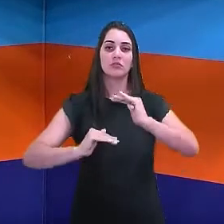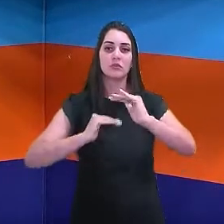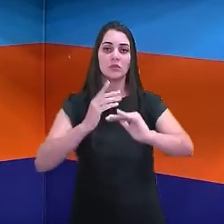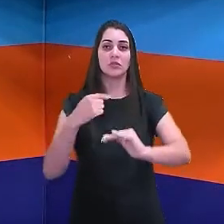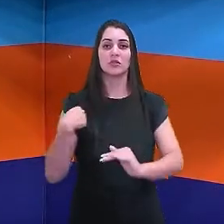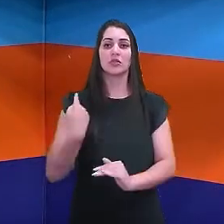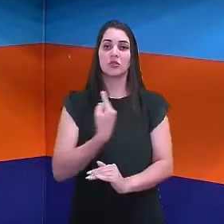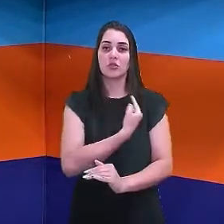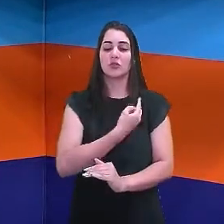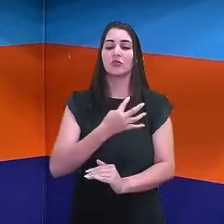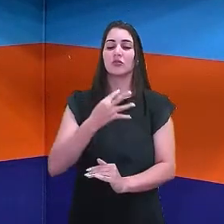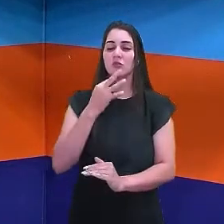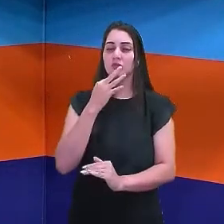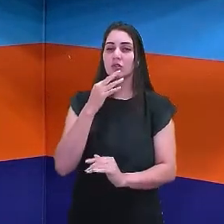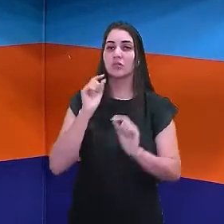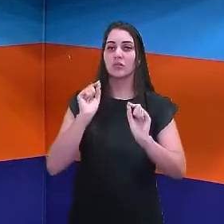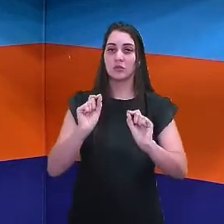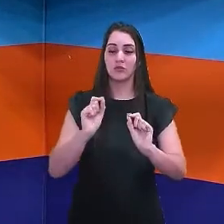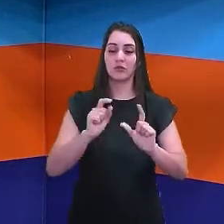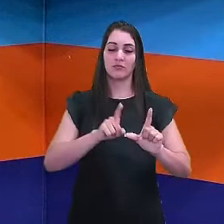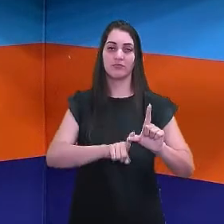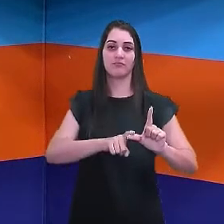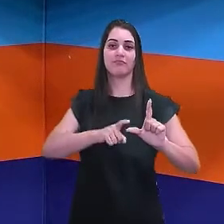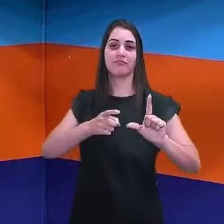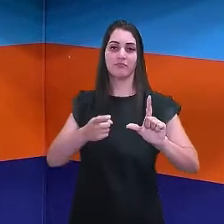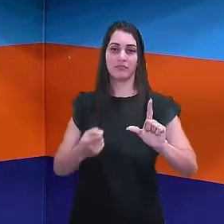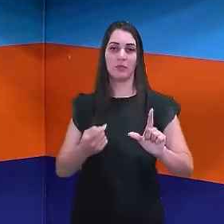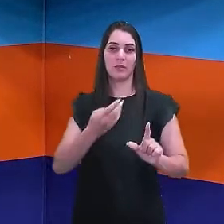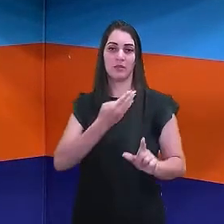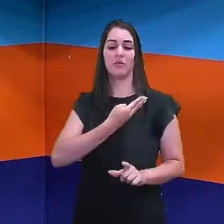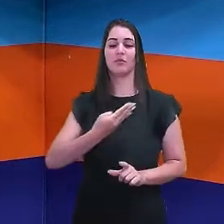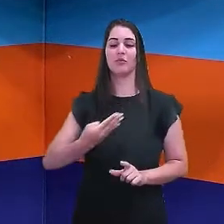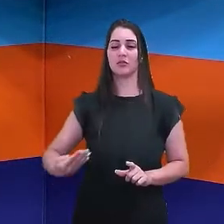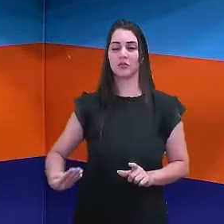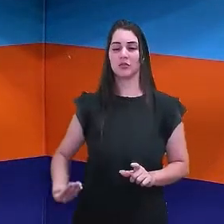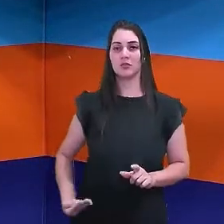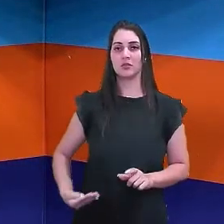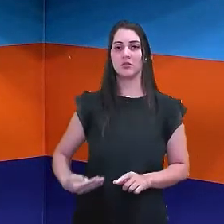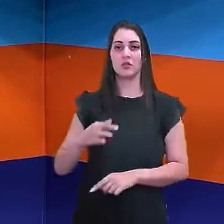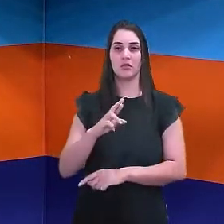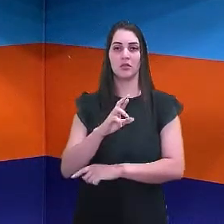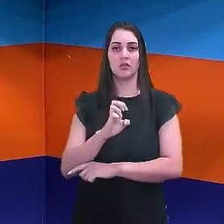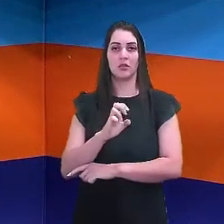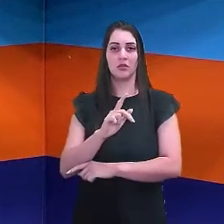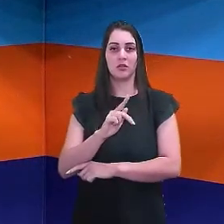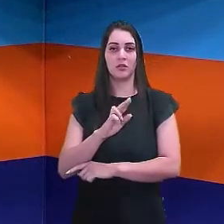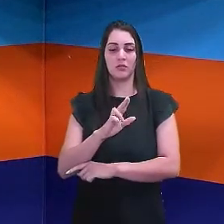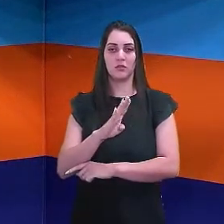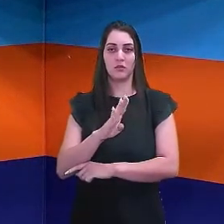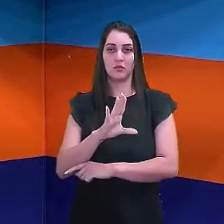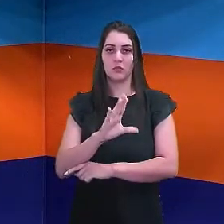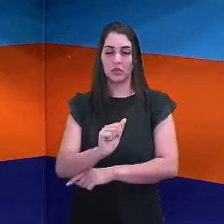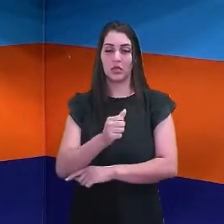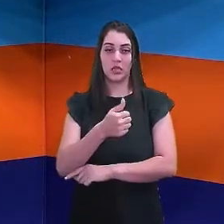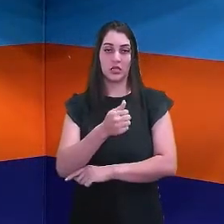nós conhecemos, que é a proclamação da República em 15 de novembro de